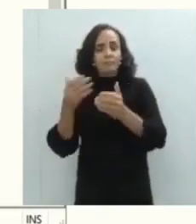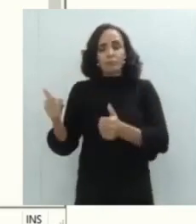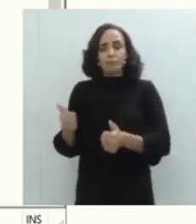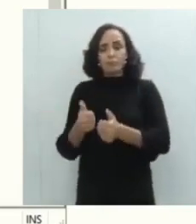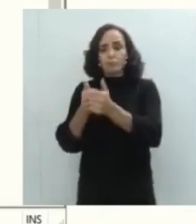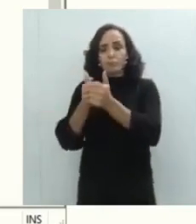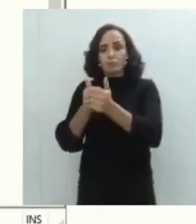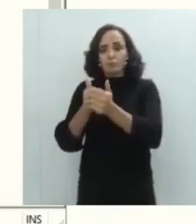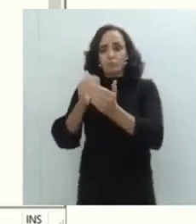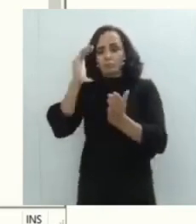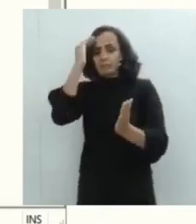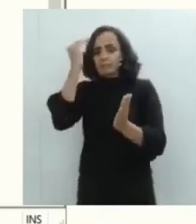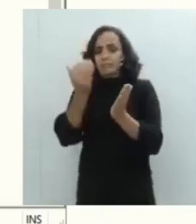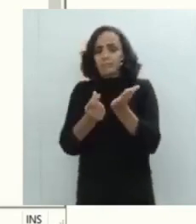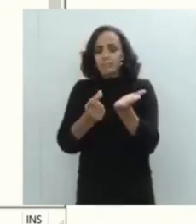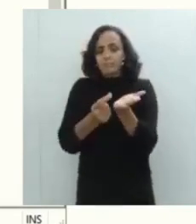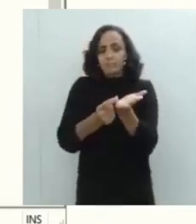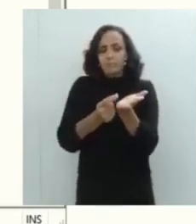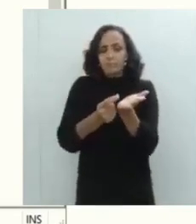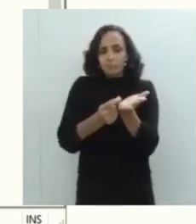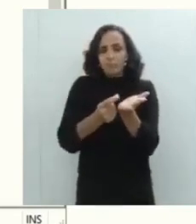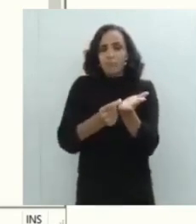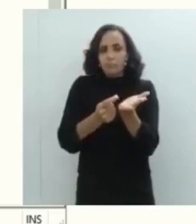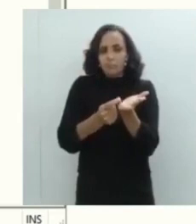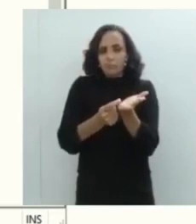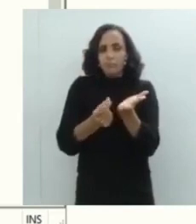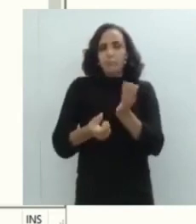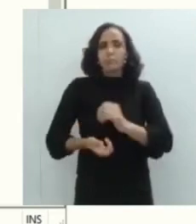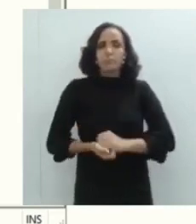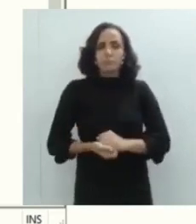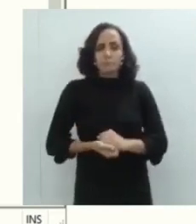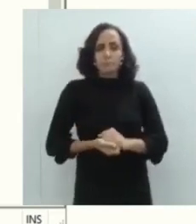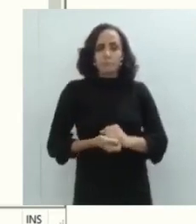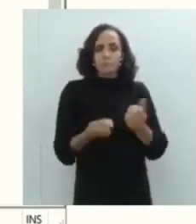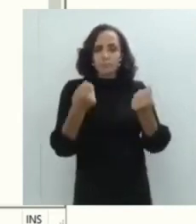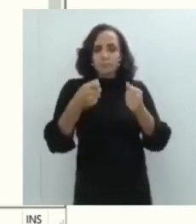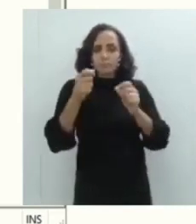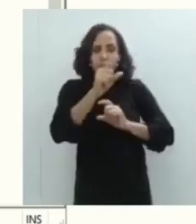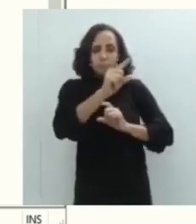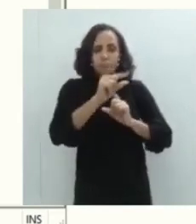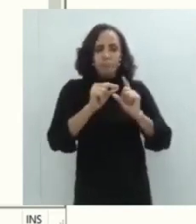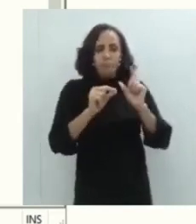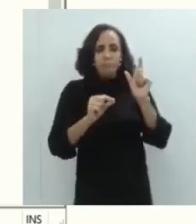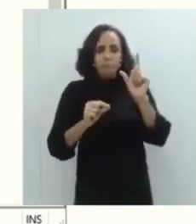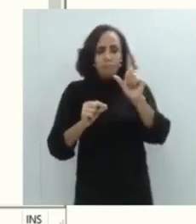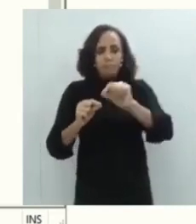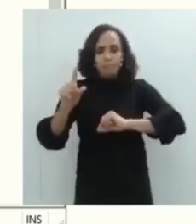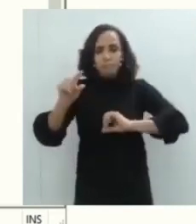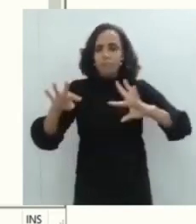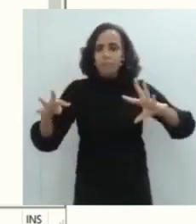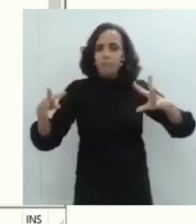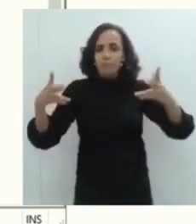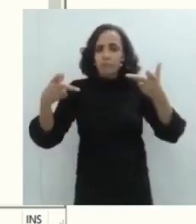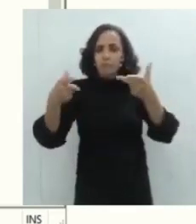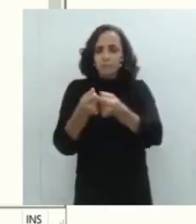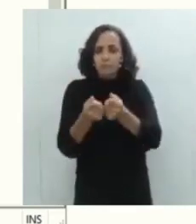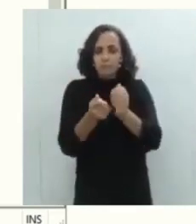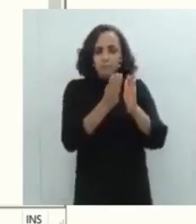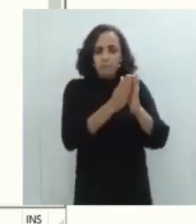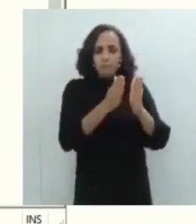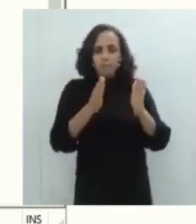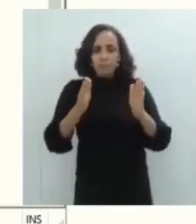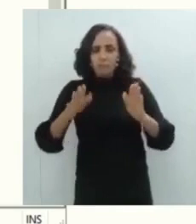um código SQL. No caso, eu estou selecionando todos os campos